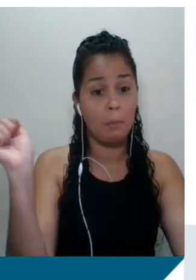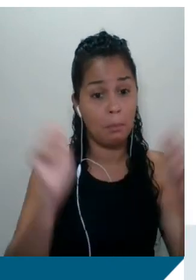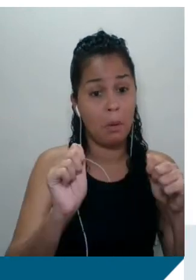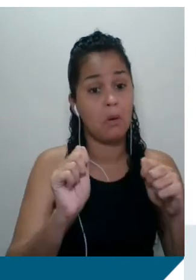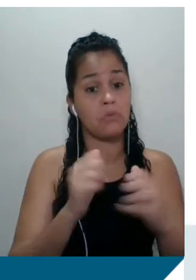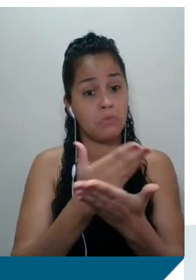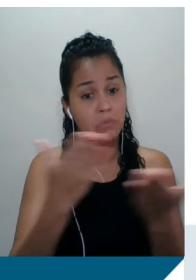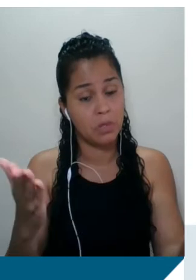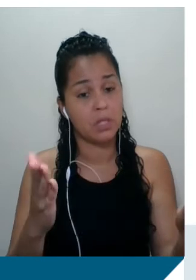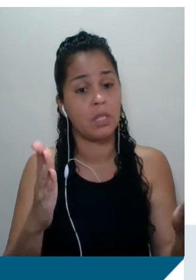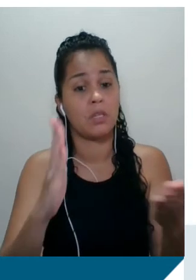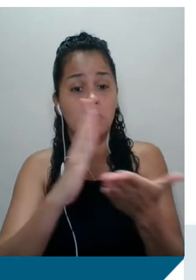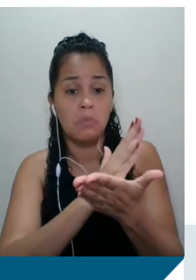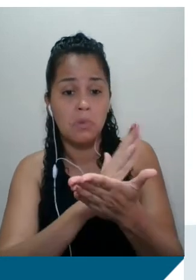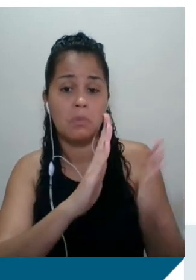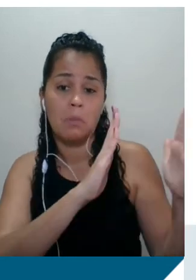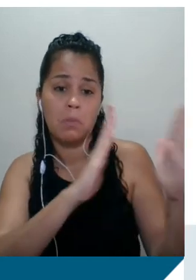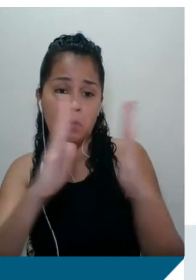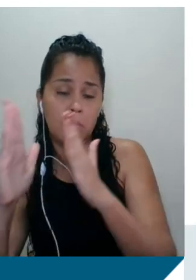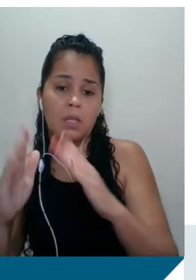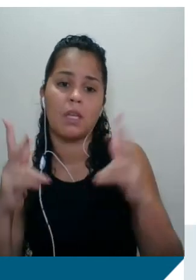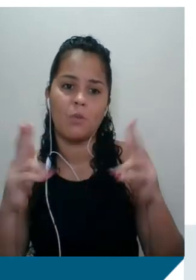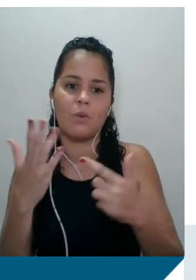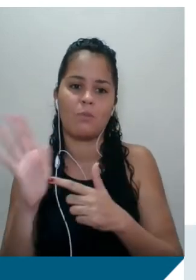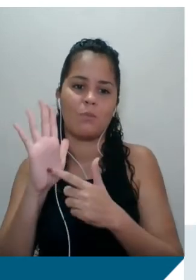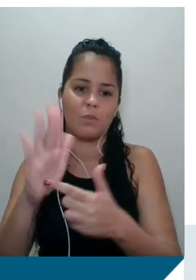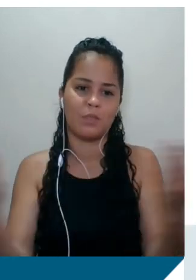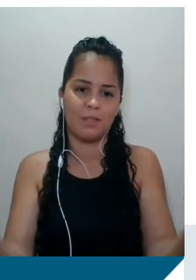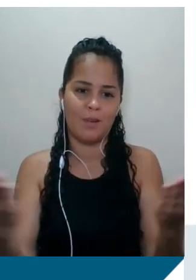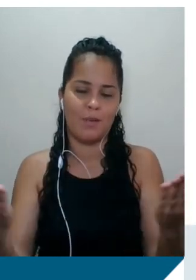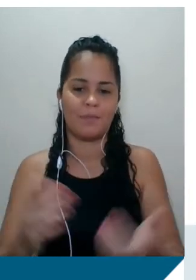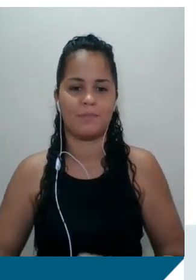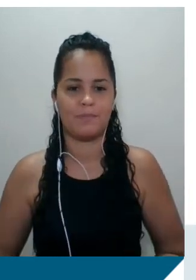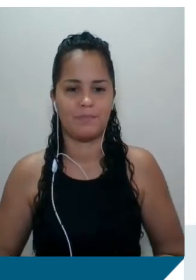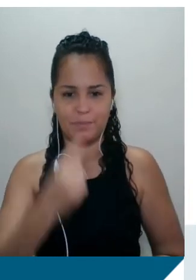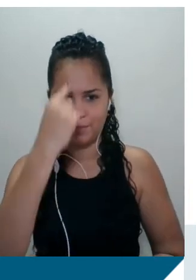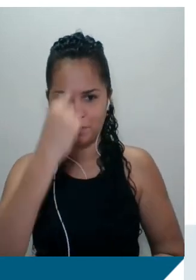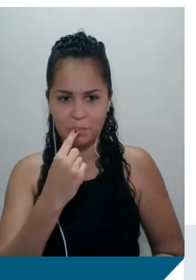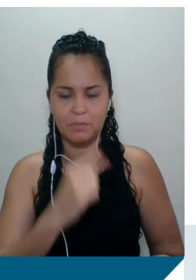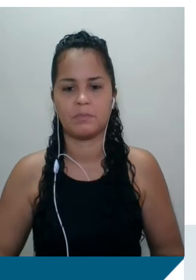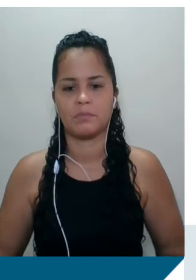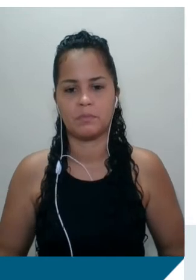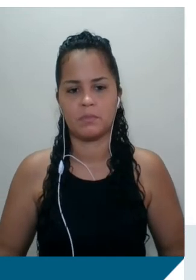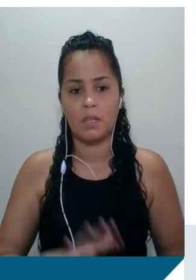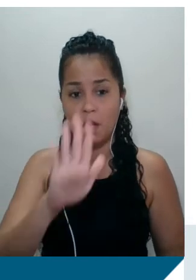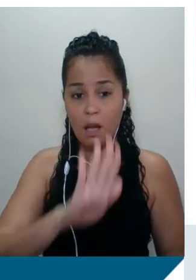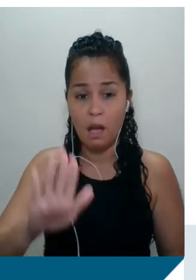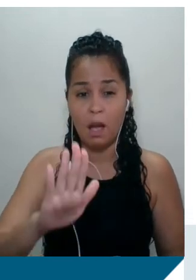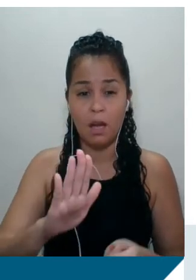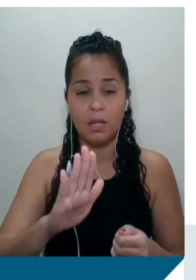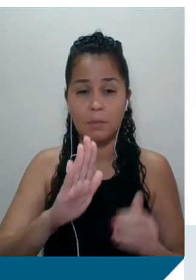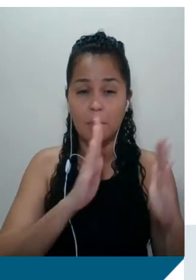escolhido fazer outras subdivisões, como essas que eu estou mostrando aqui para vocês, ok? Em vez de subdividir essa área